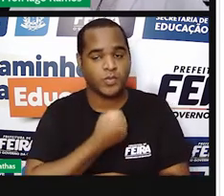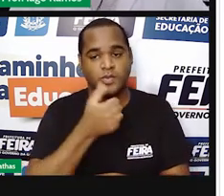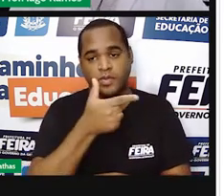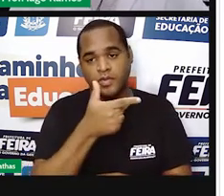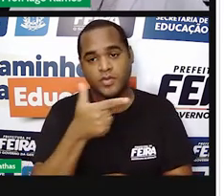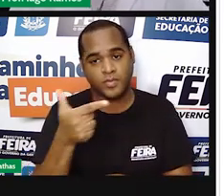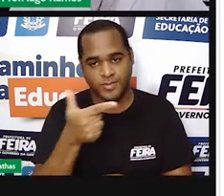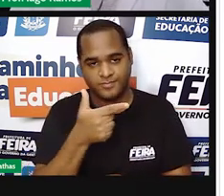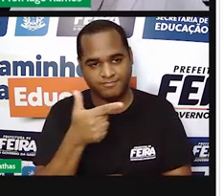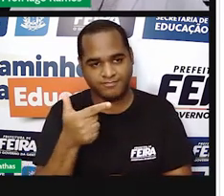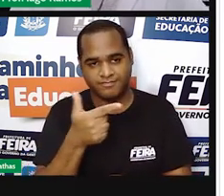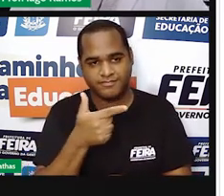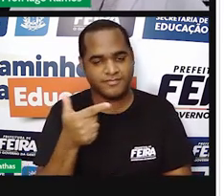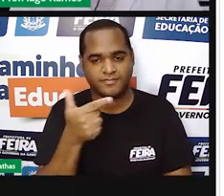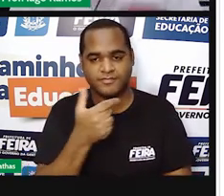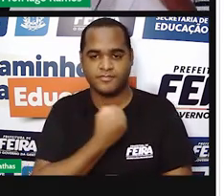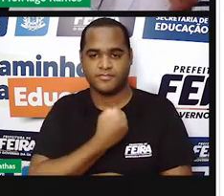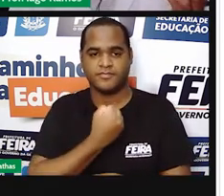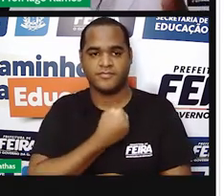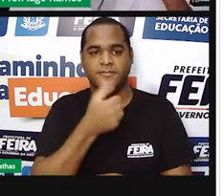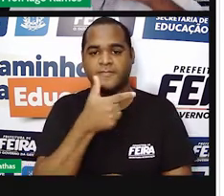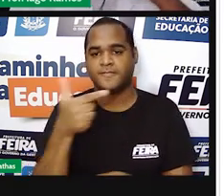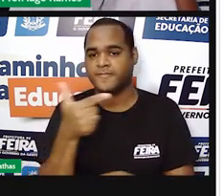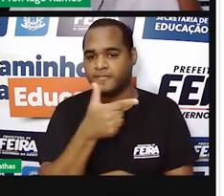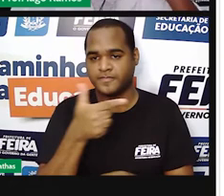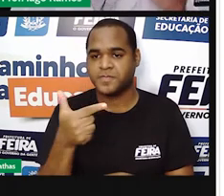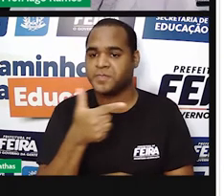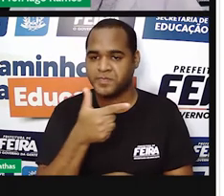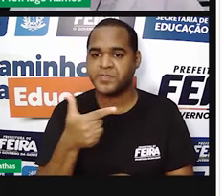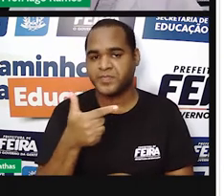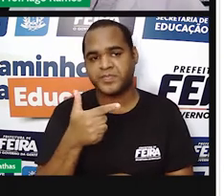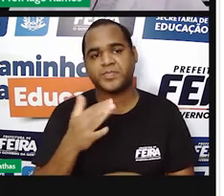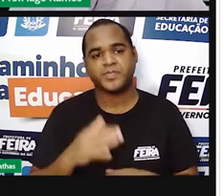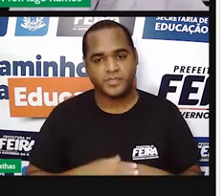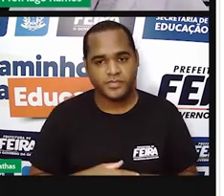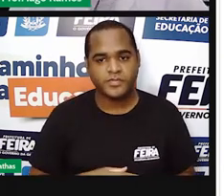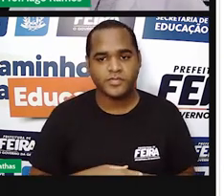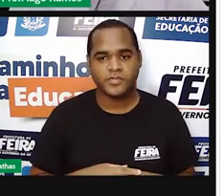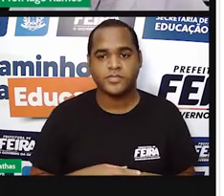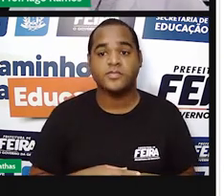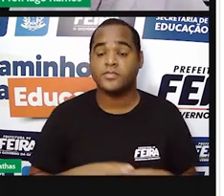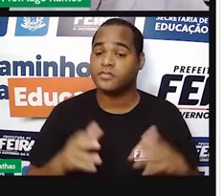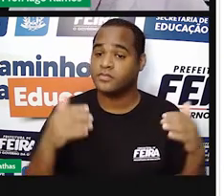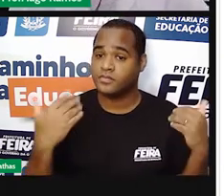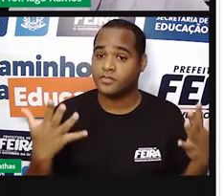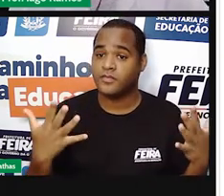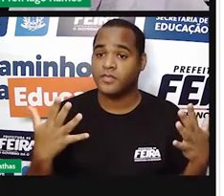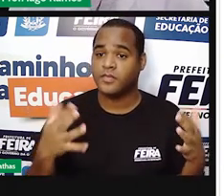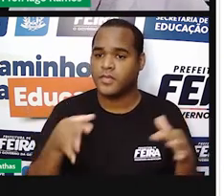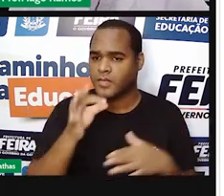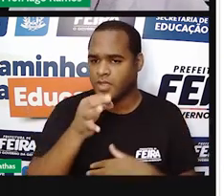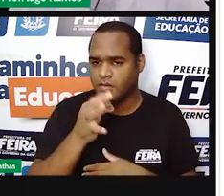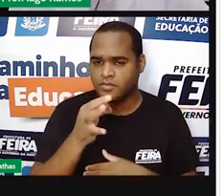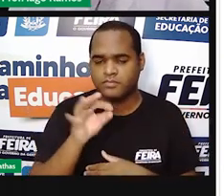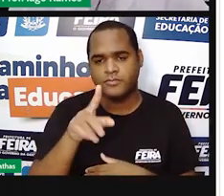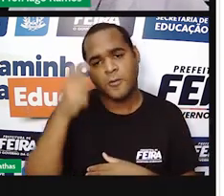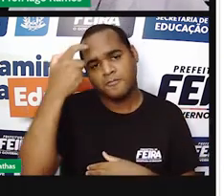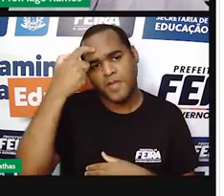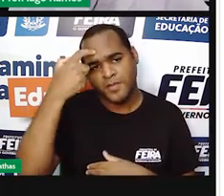vem número e vem número tá o algarismo número o algarismo certo então